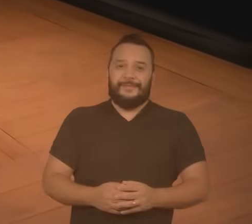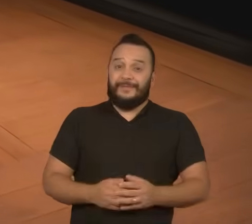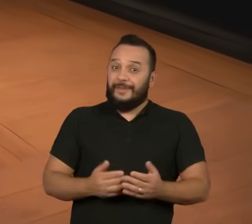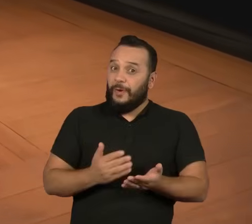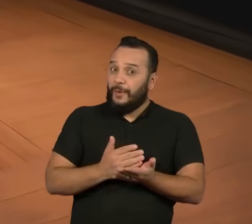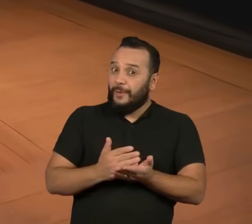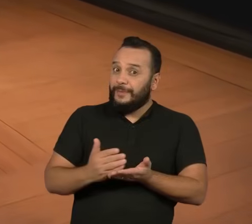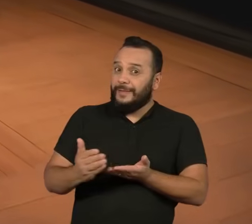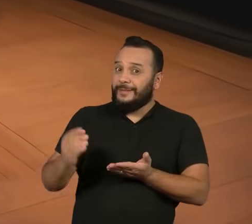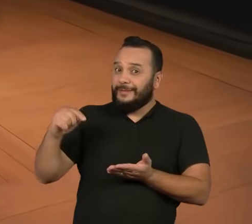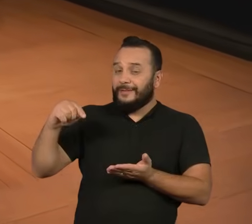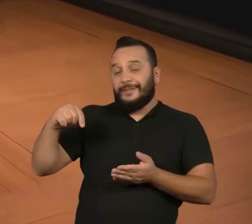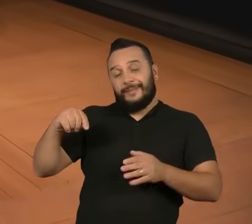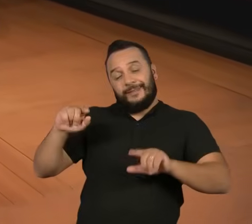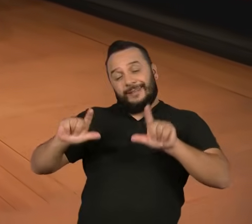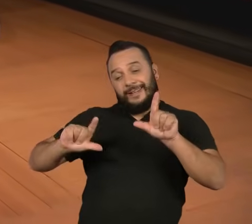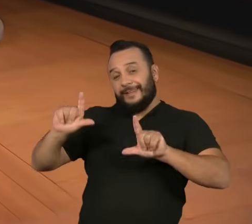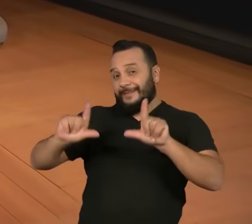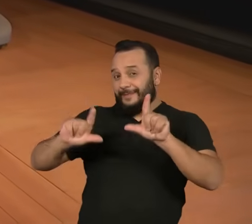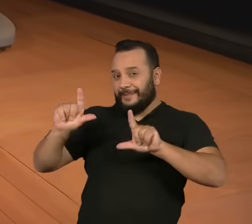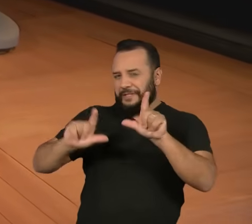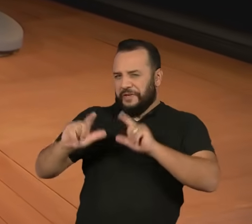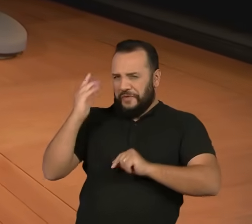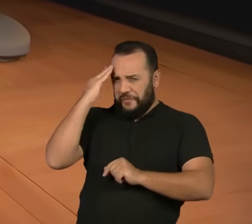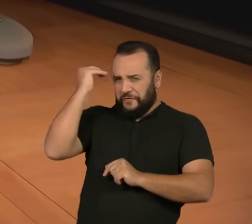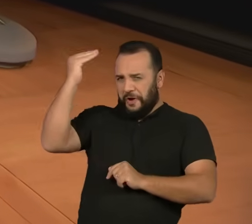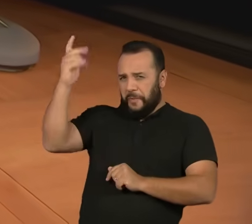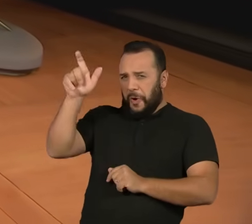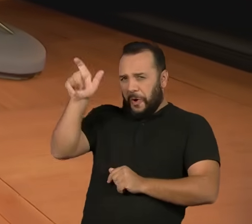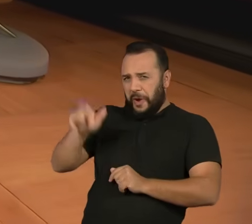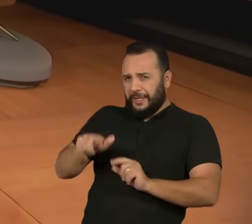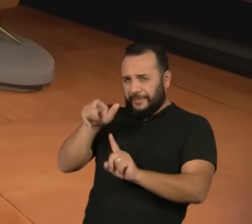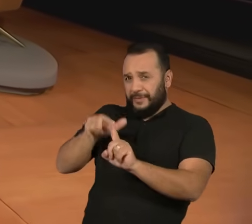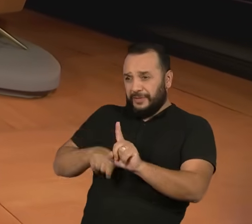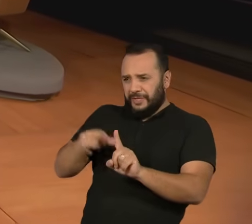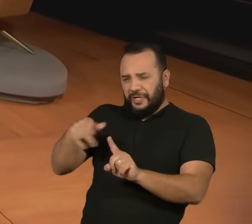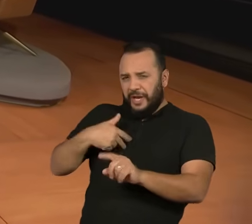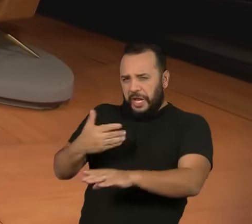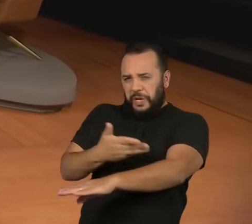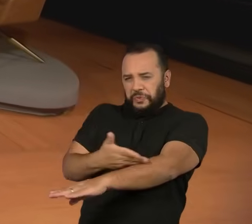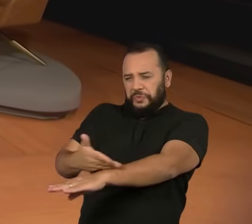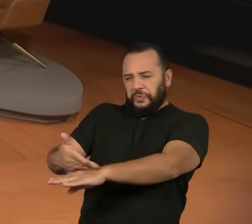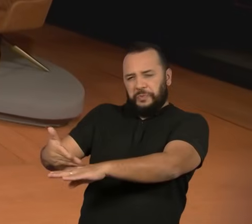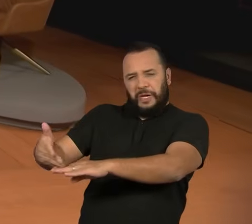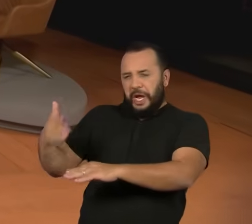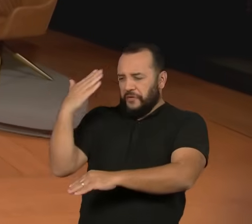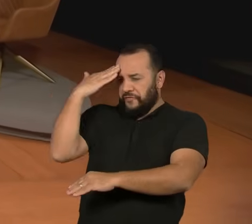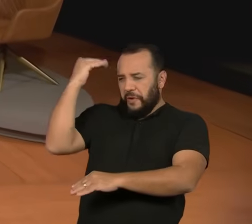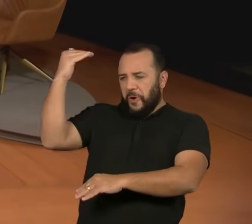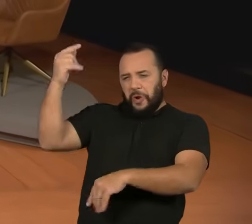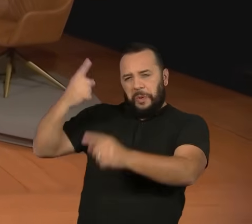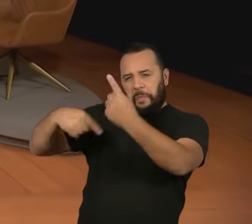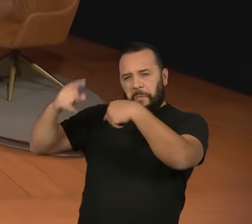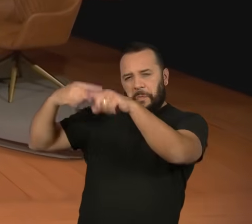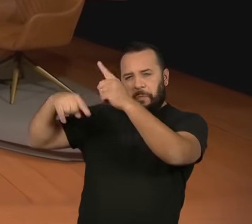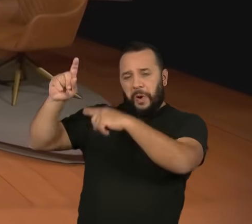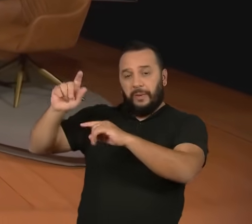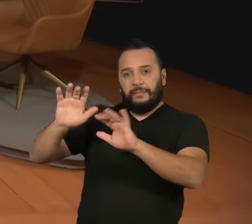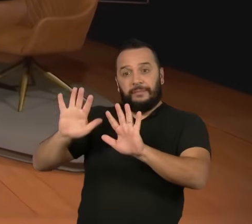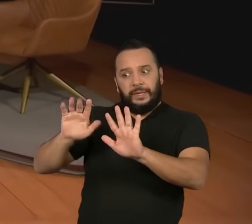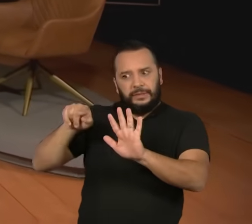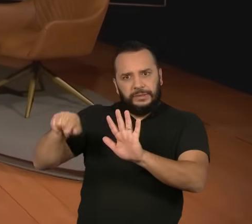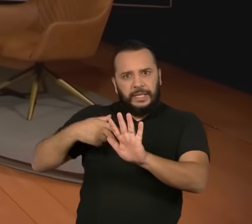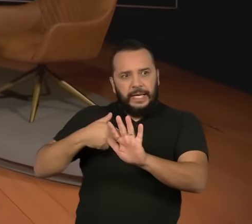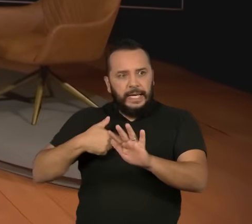Ela estreou na TV com um papel de enorme repercussão e poderia ter se acostumado com o sucesso. Mas não, ela partiu em busca